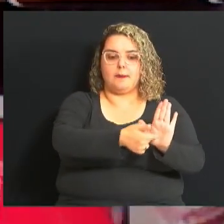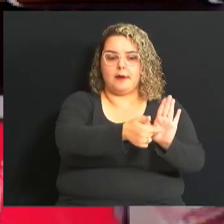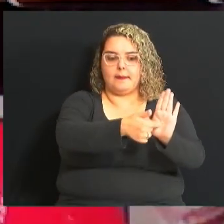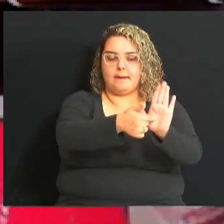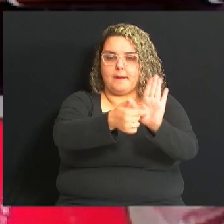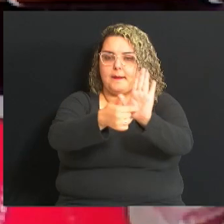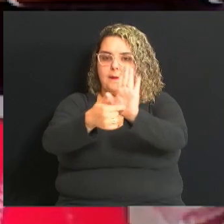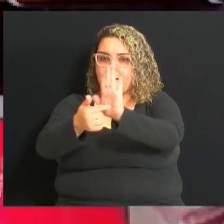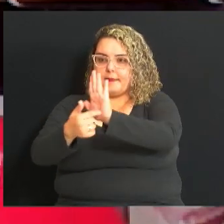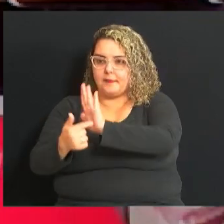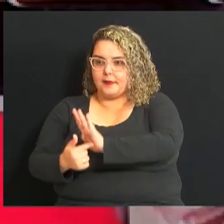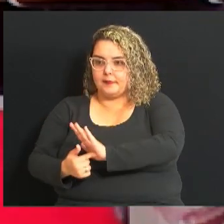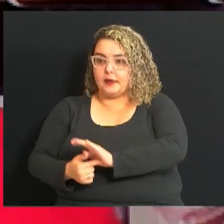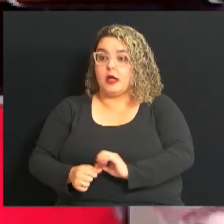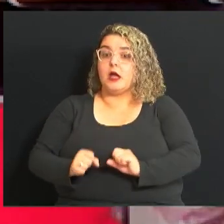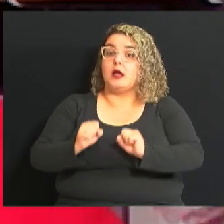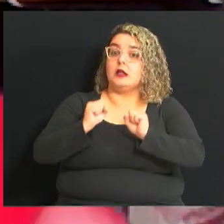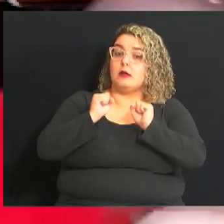ela tanto pode